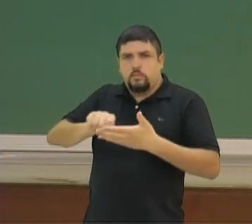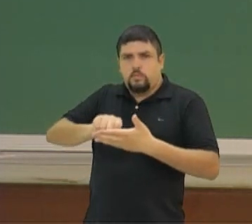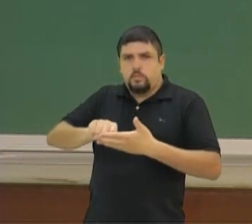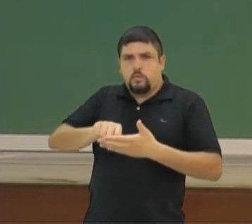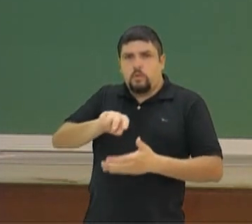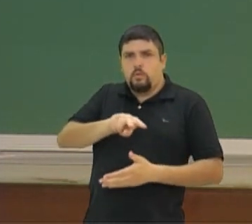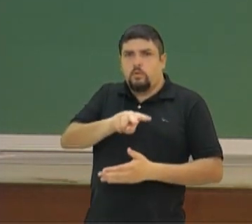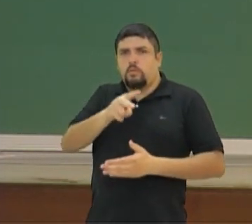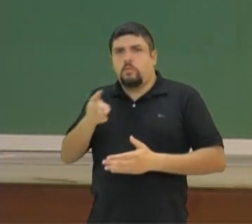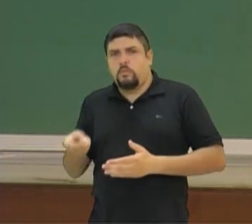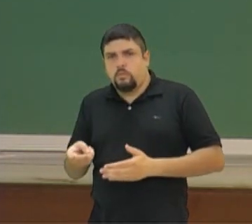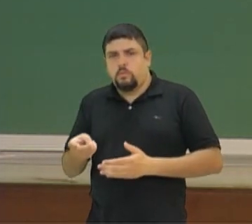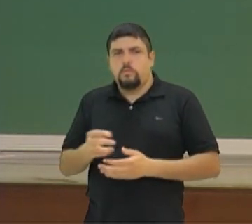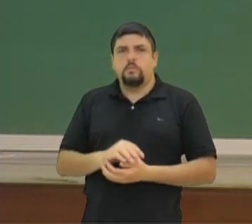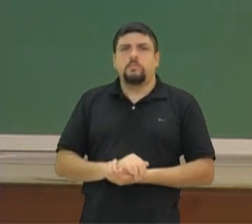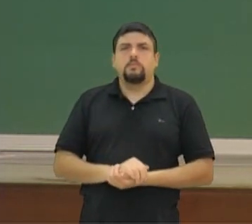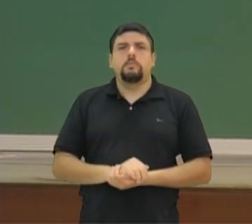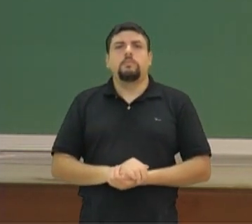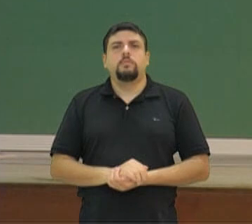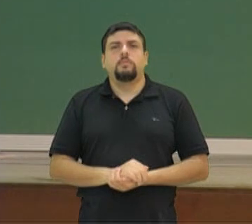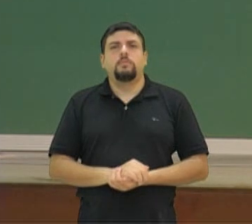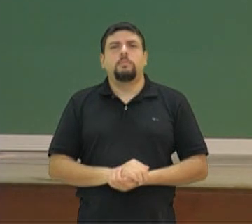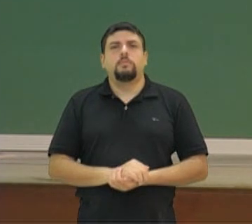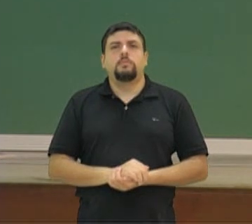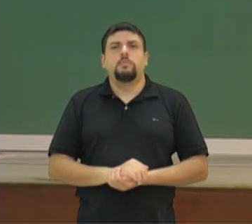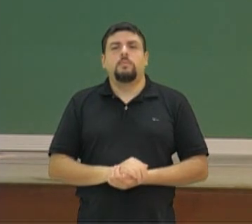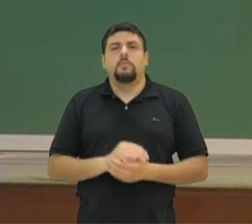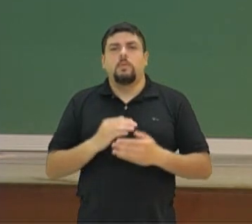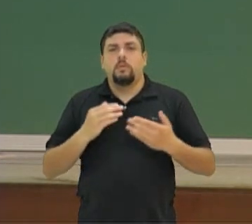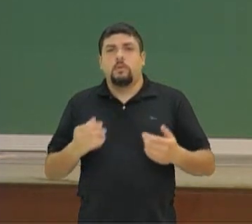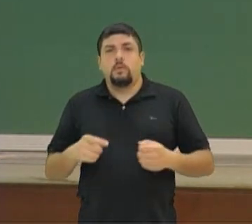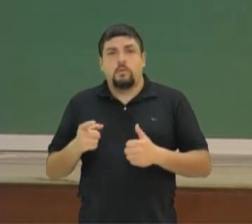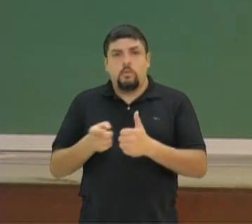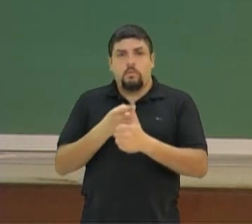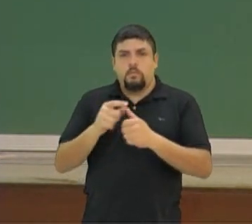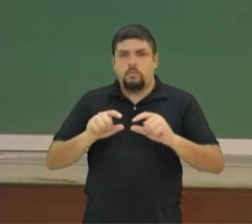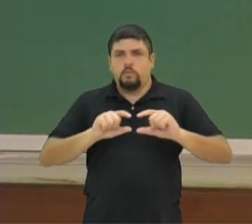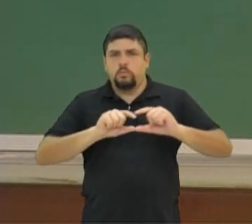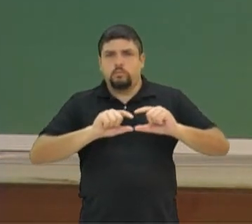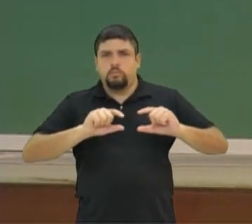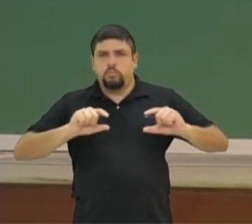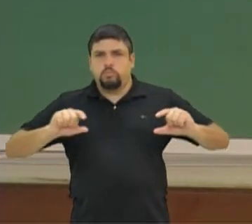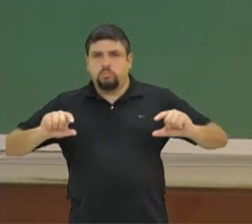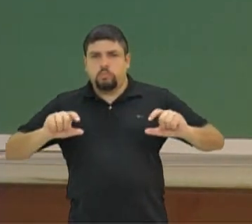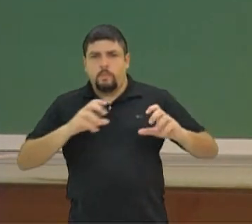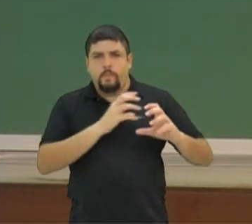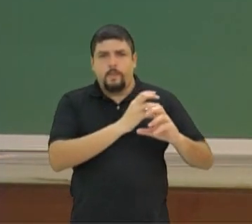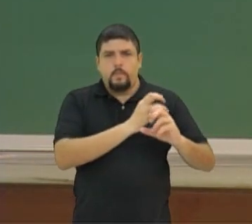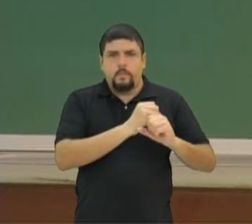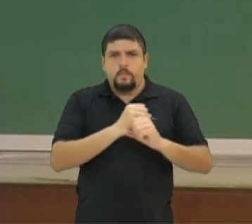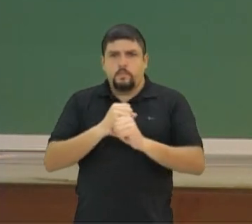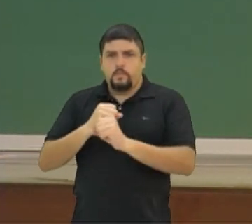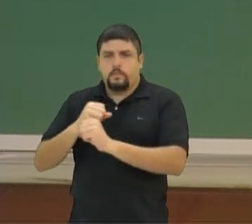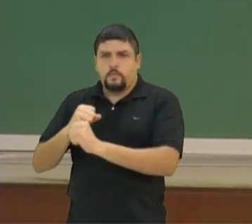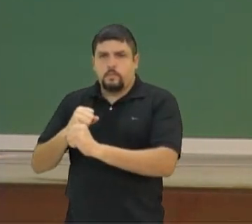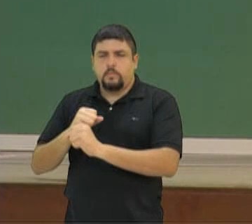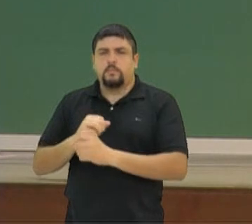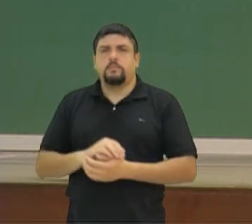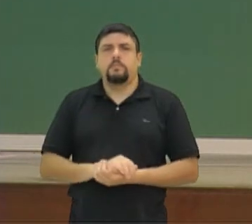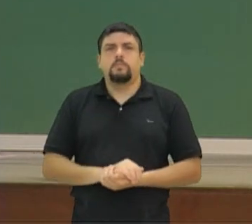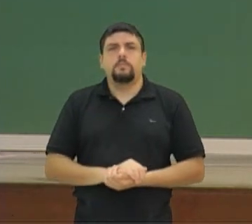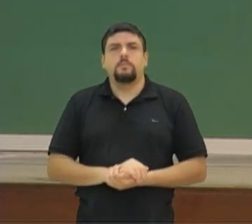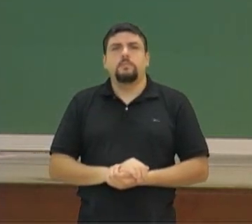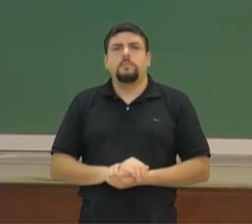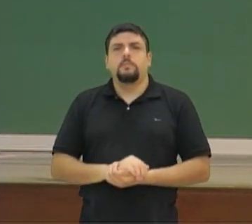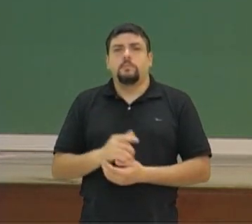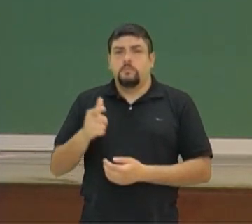raiz ser 2, a expressão tem que ser x menos 2. Então, você constrói a partir dessas raízes e do coeficiente dominante. Mais